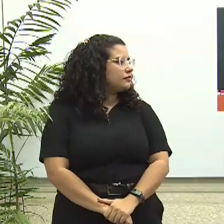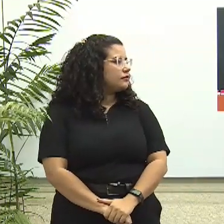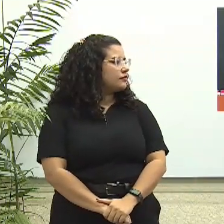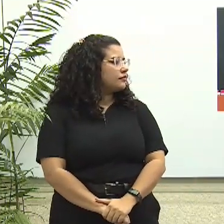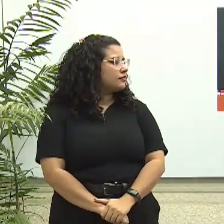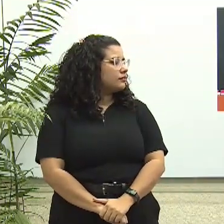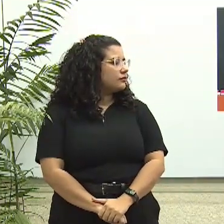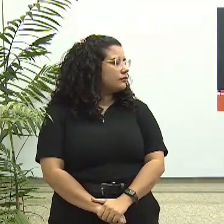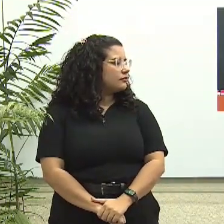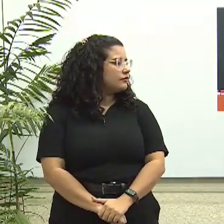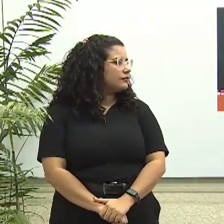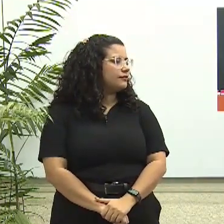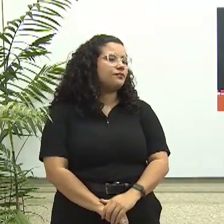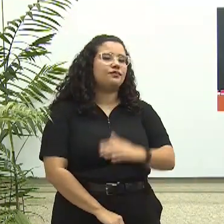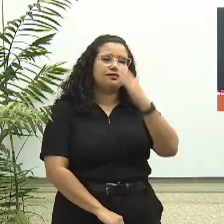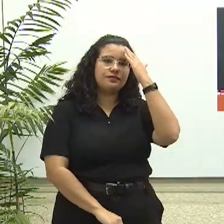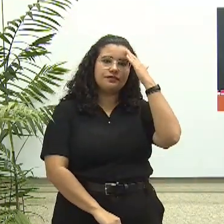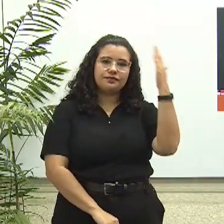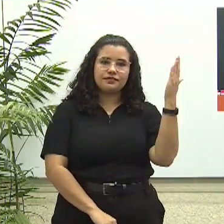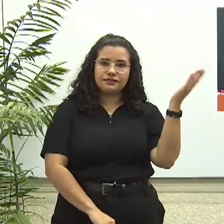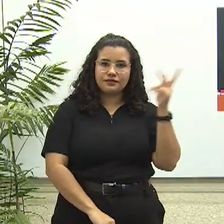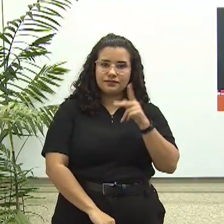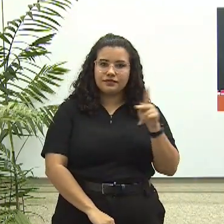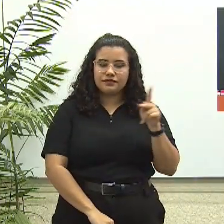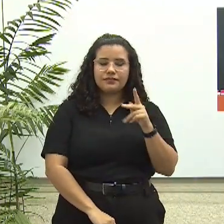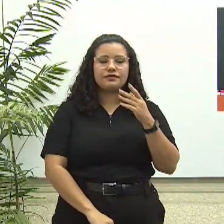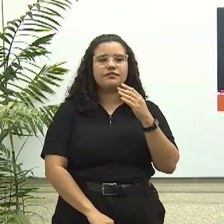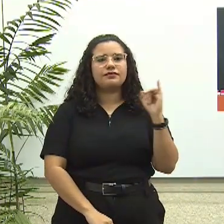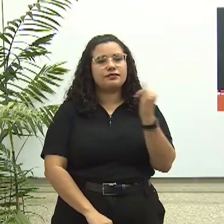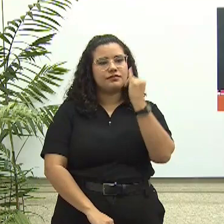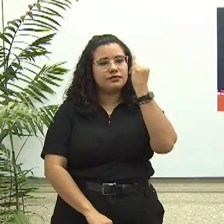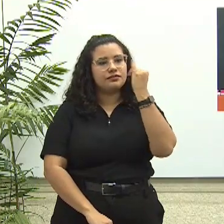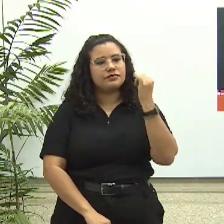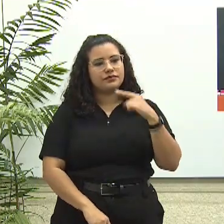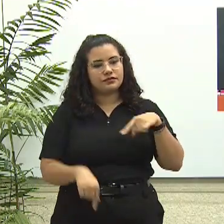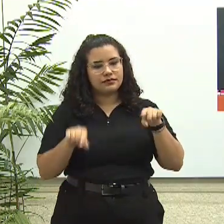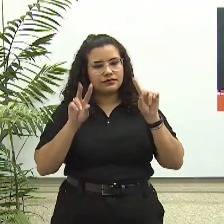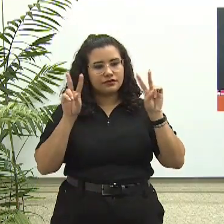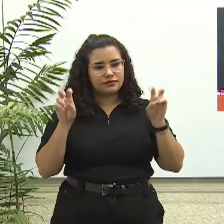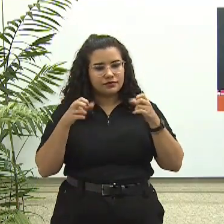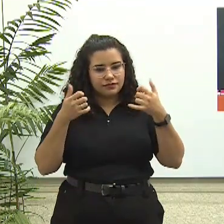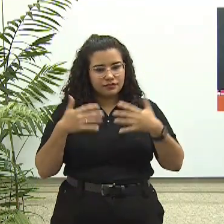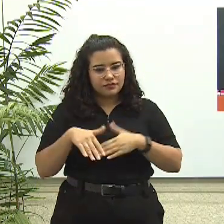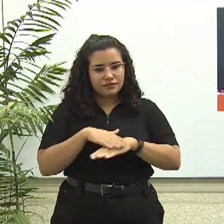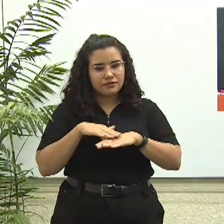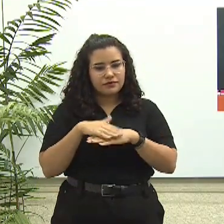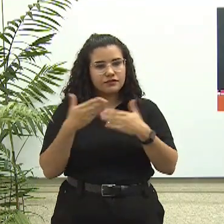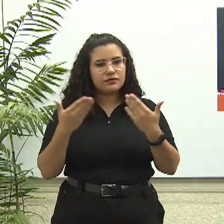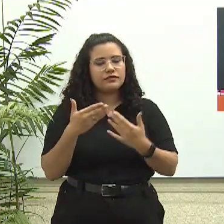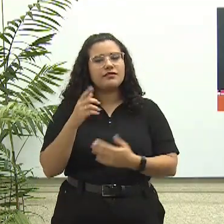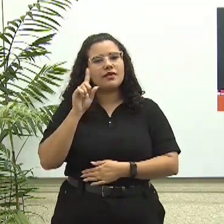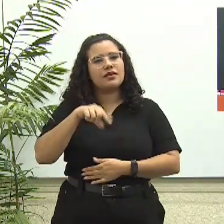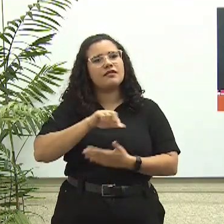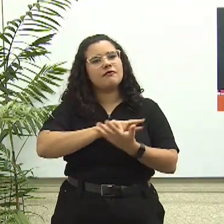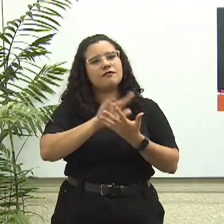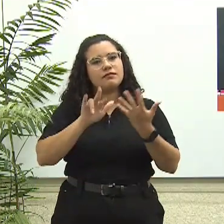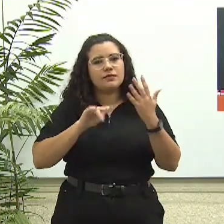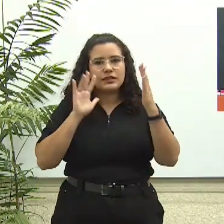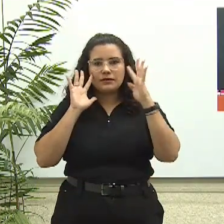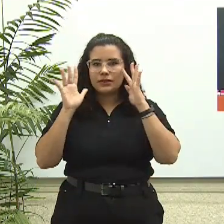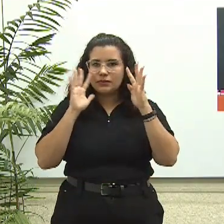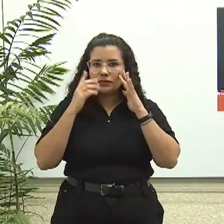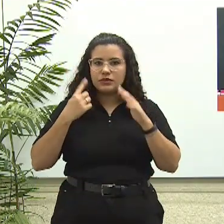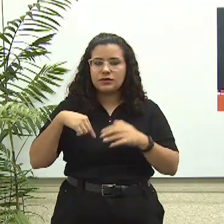gente Obrigada professora Poliana muito importante também intervenção eh acho que são vários pensamentos aqui que todos